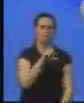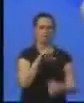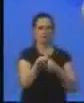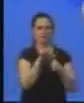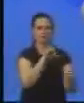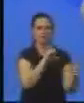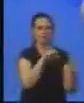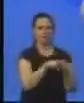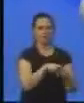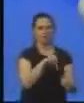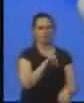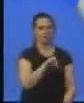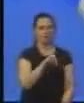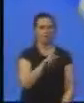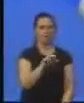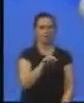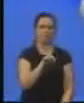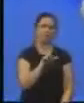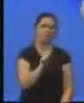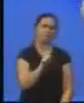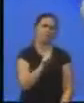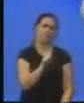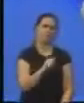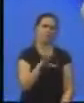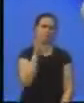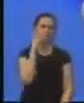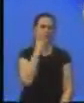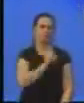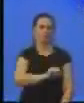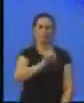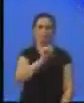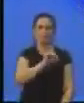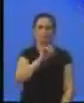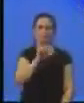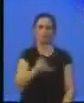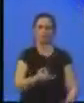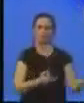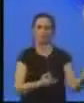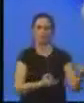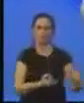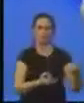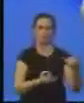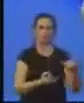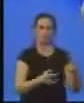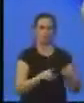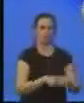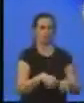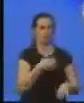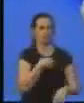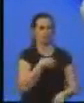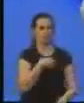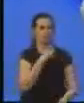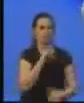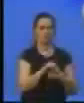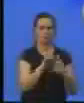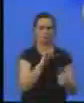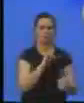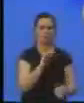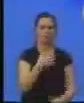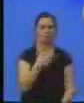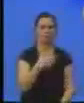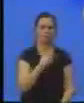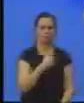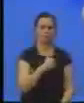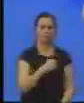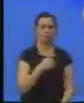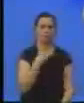Bom, derivada como taxa de variação, o que acontece? Eu vou utilizar essa variação da função em relação